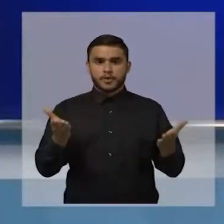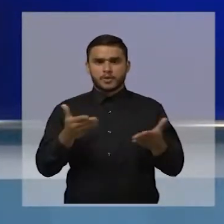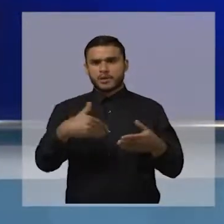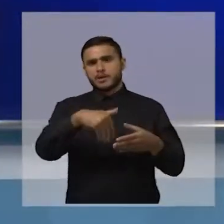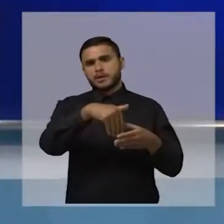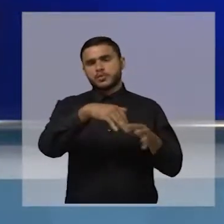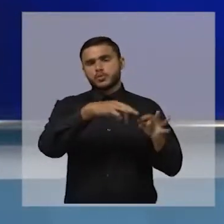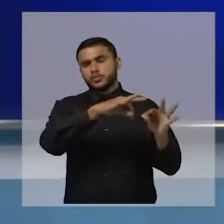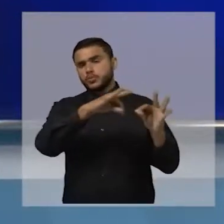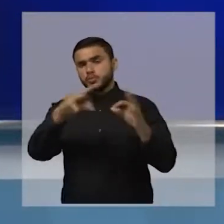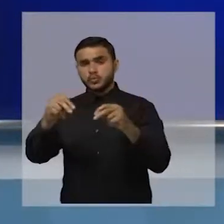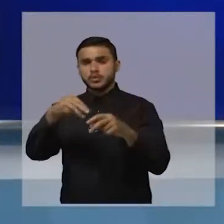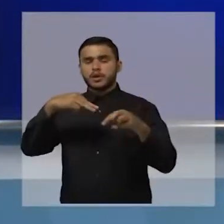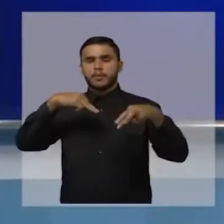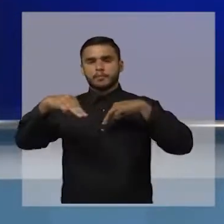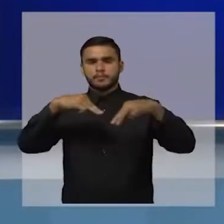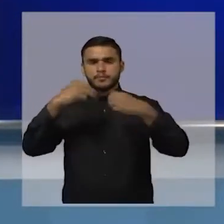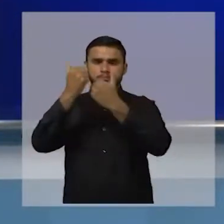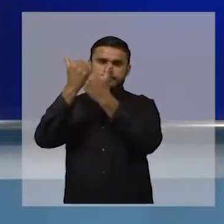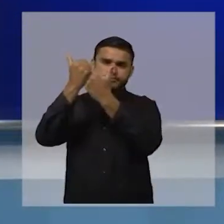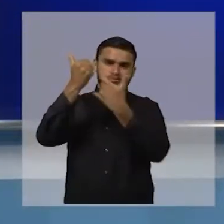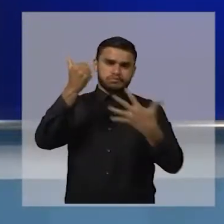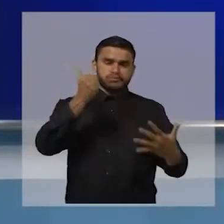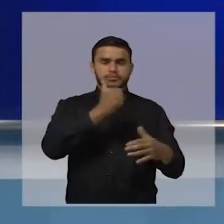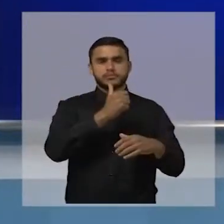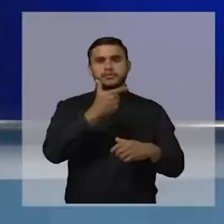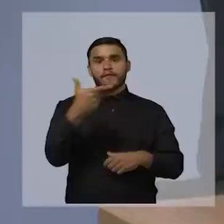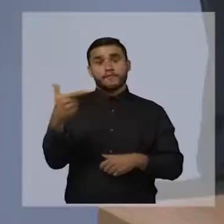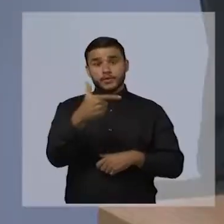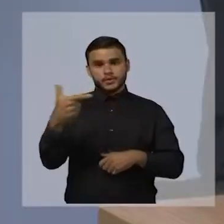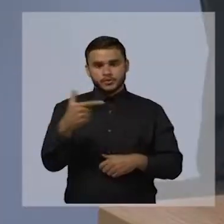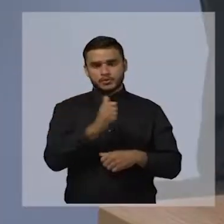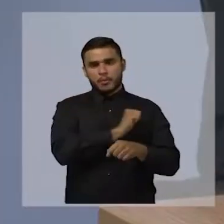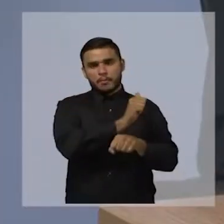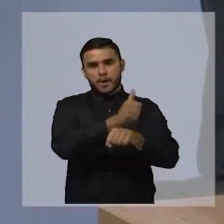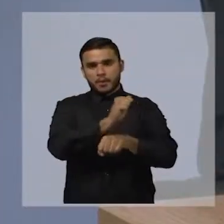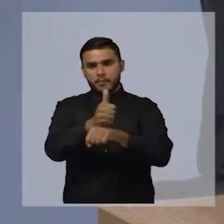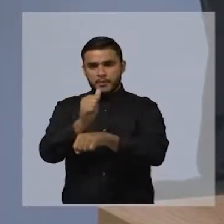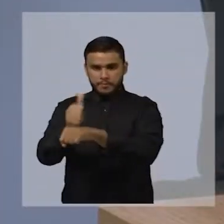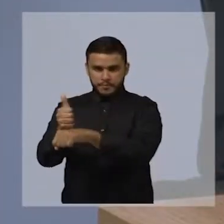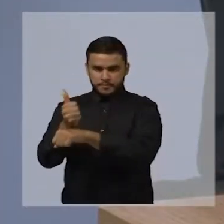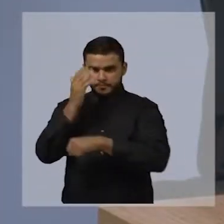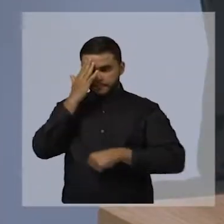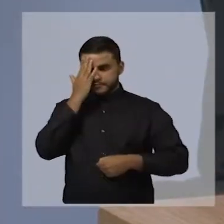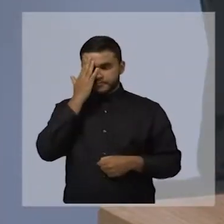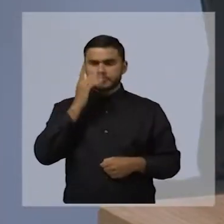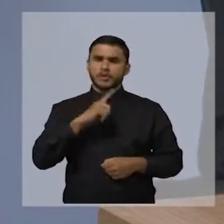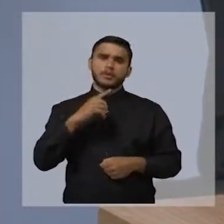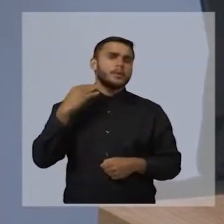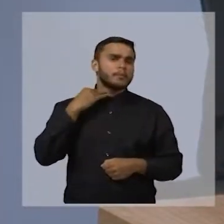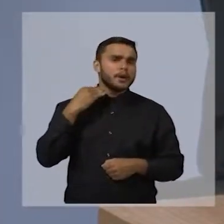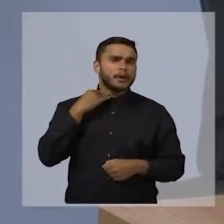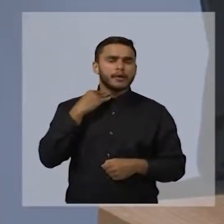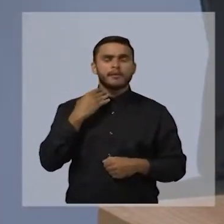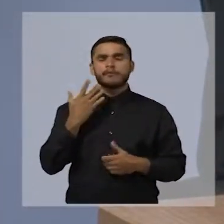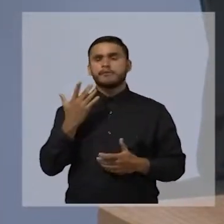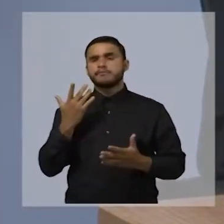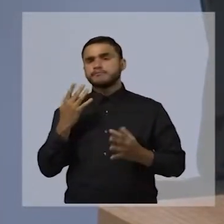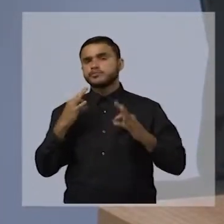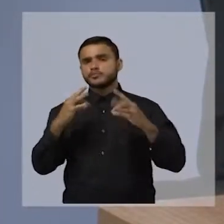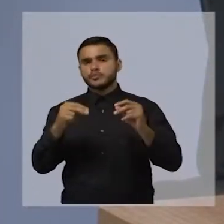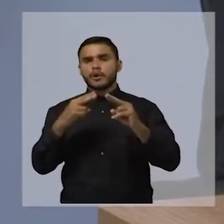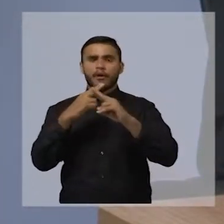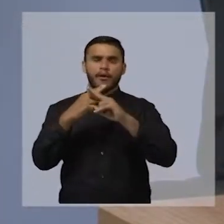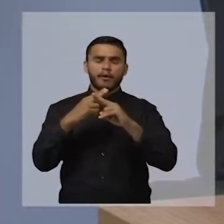pessoas que foram escolhidas e que estão à frente aí dos 22 ministérios e das várias secretarias e das estatais importantes que nós